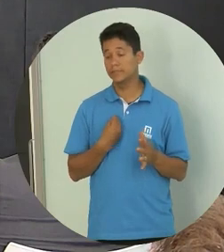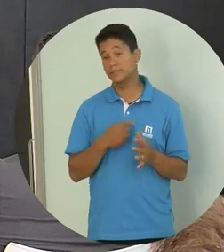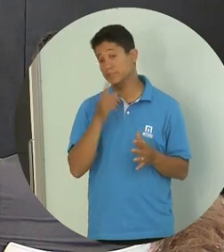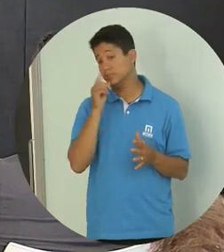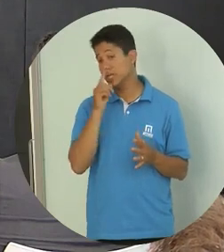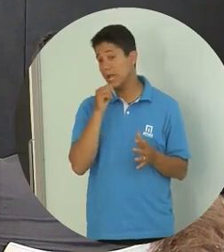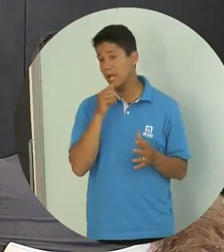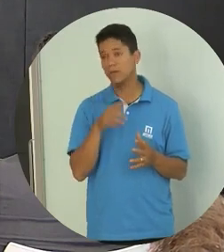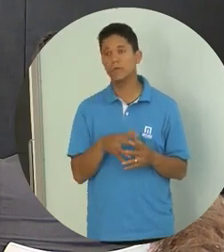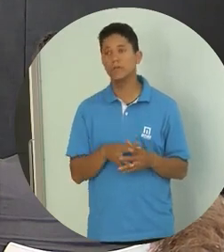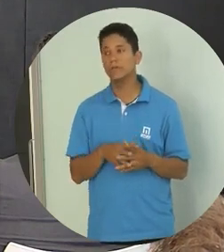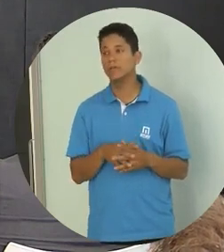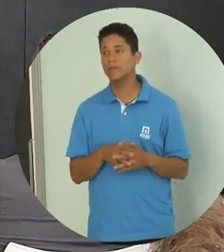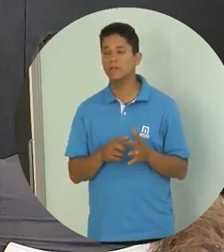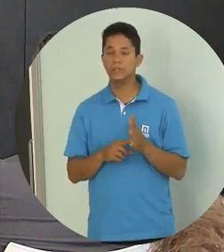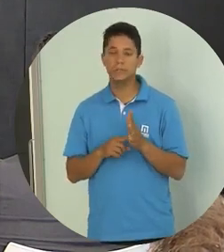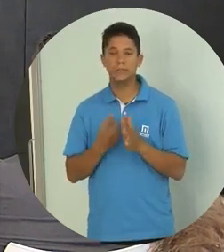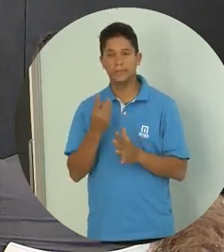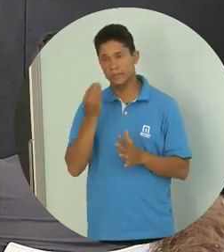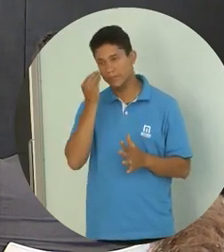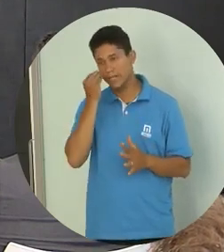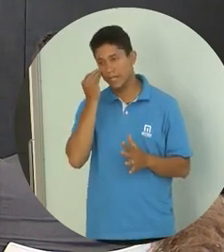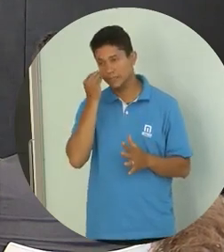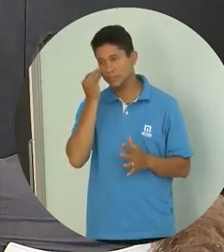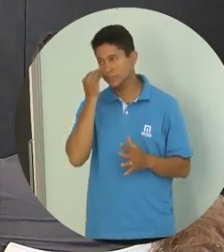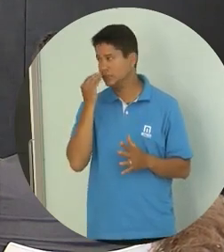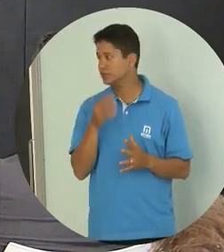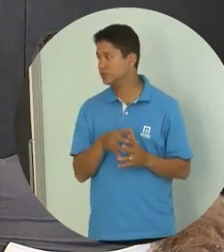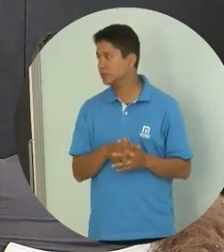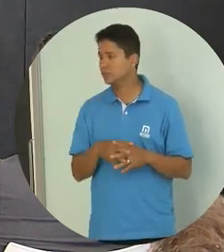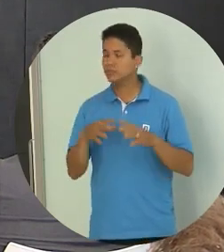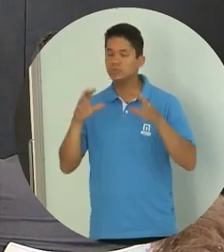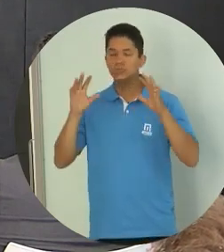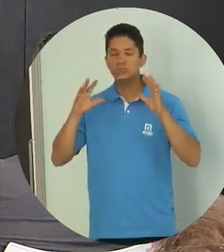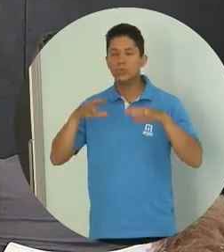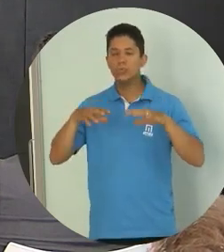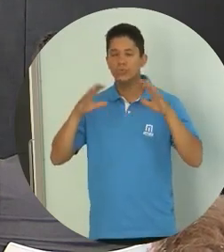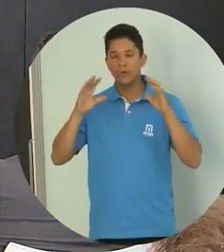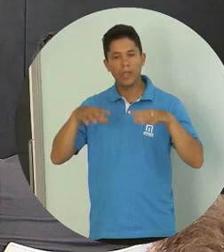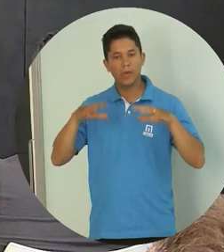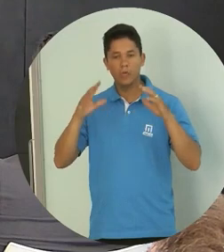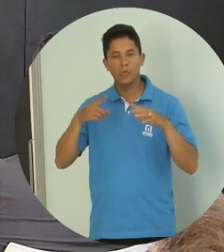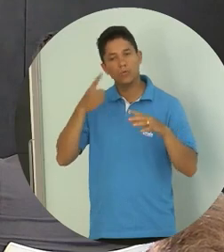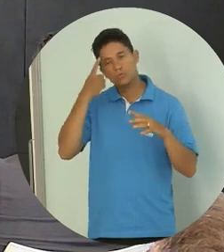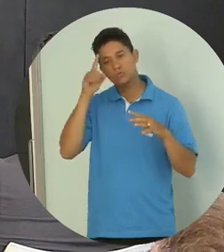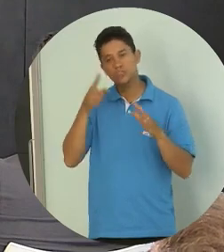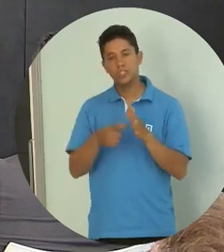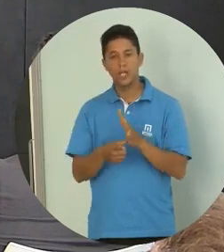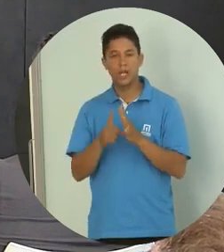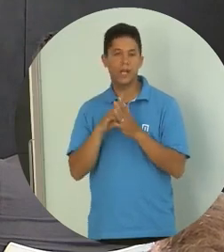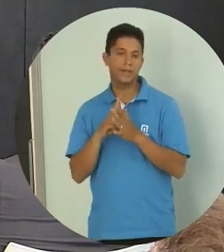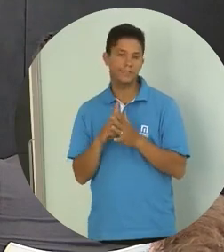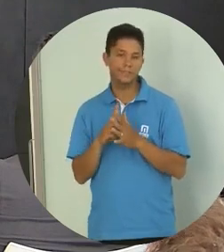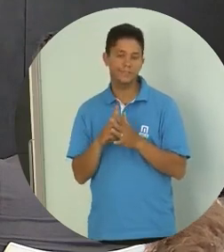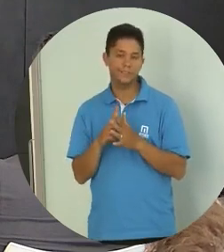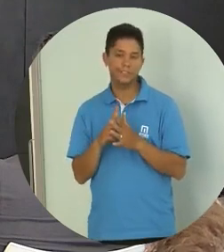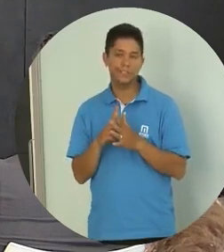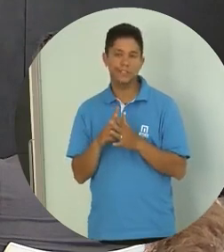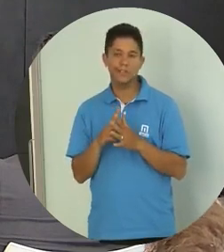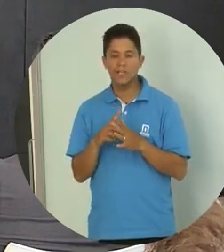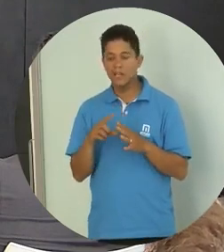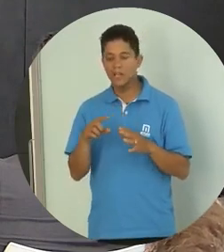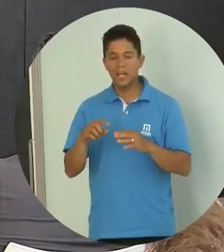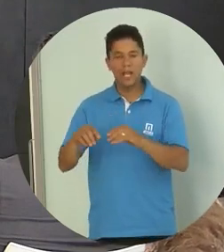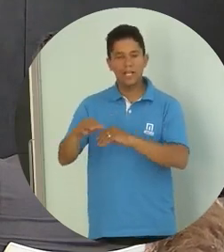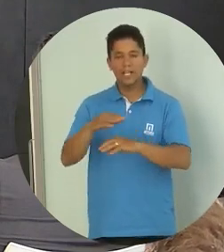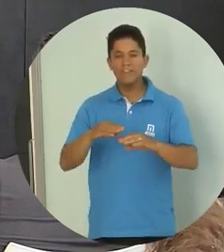água. Então, até no primeiro teste, eu acho que choveu, não foi um dia antes, o agregado estava um pouco úmido, então a